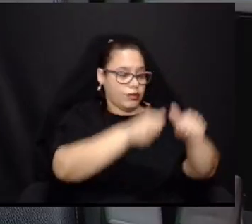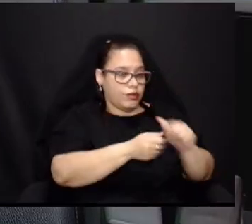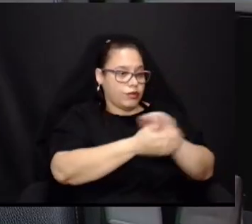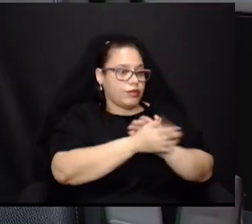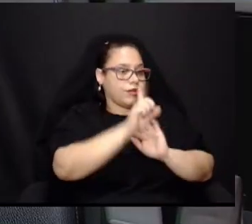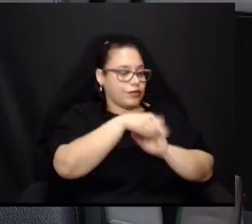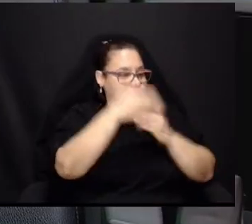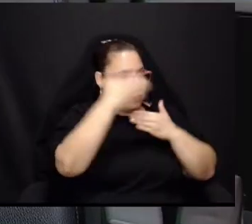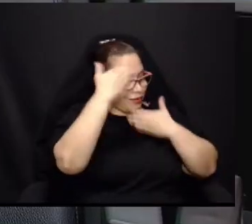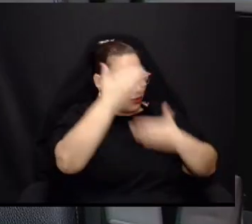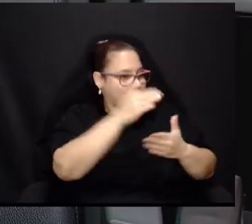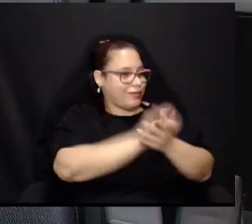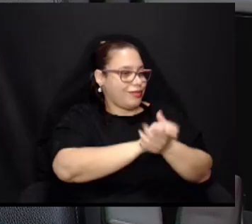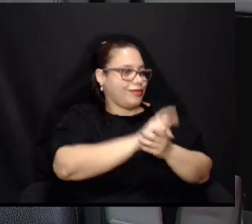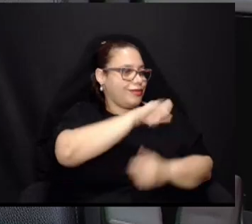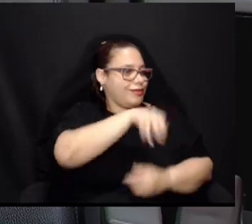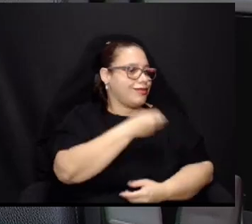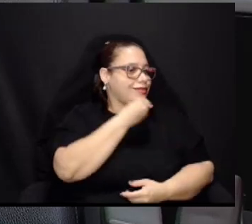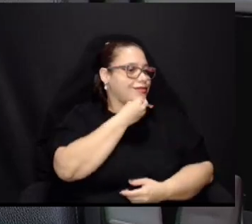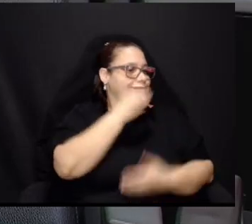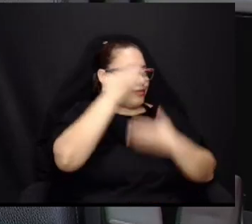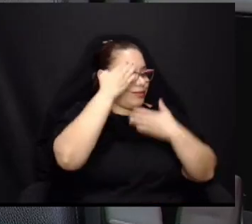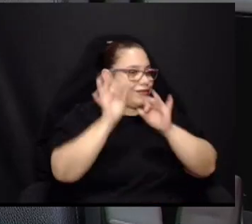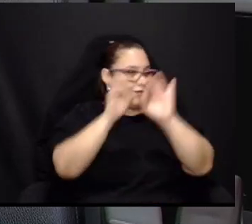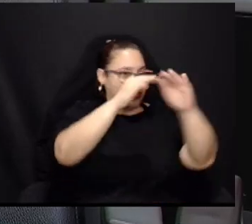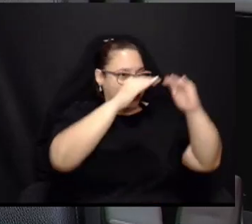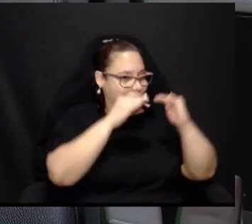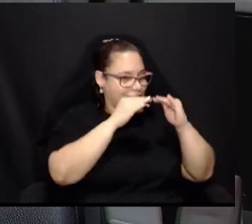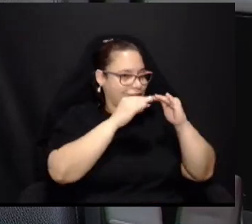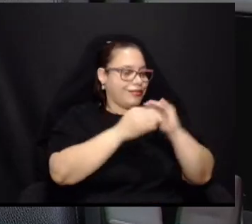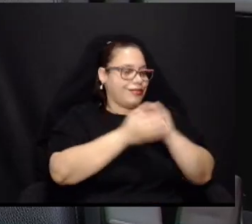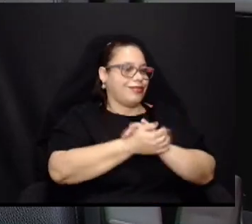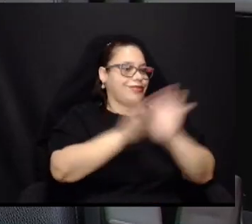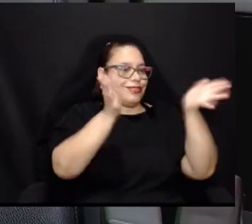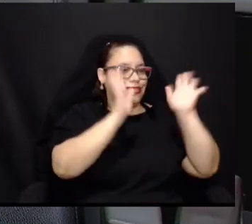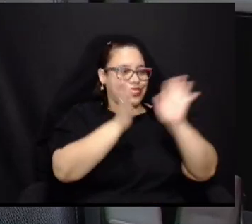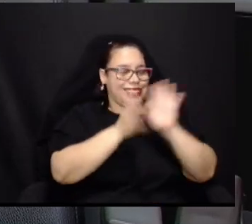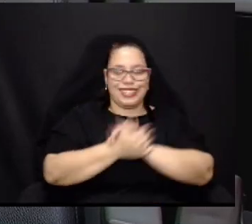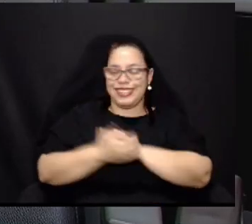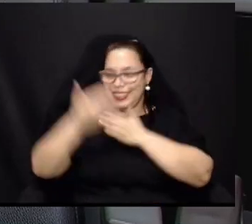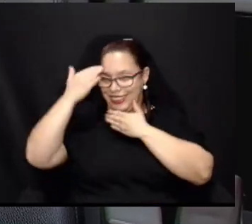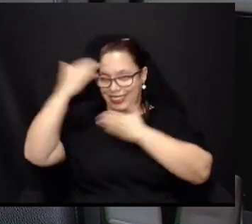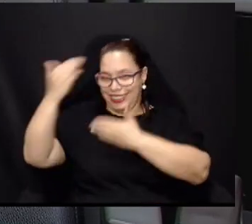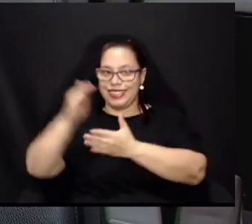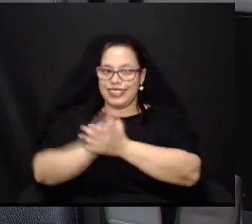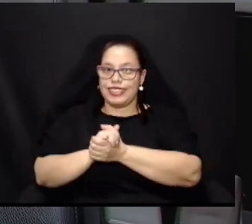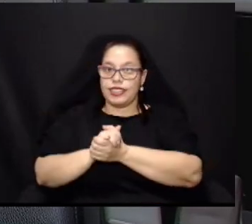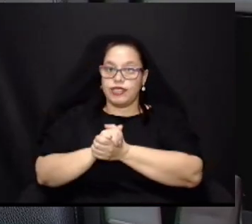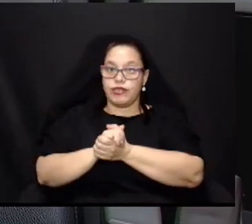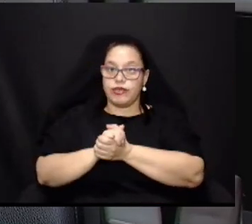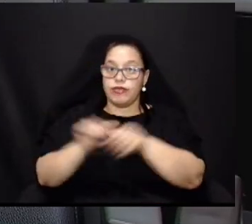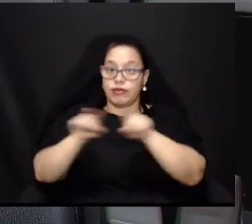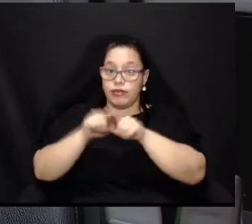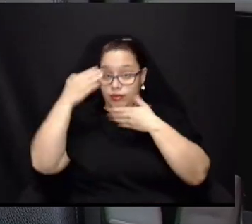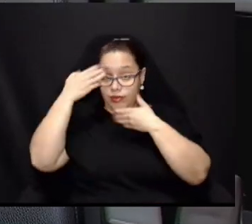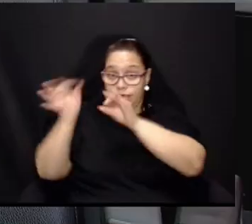pela oportunidade e obrigada a vocês que nos assistiram até agora. Obrigado, viu, Moana? E pessoal, também eu agradeço você que está em